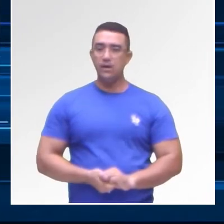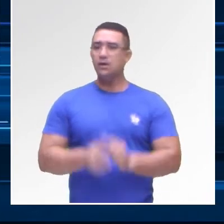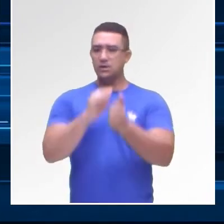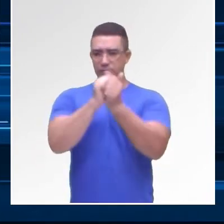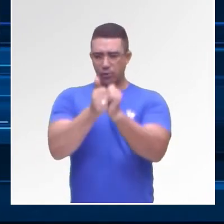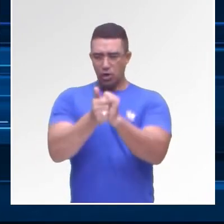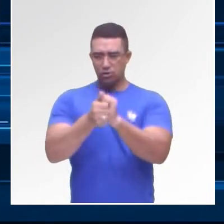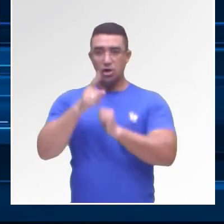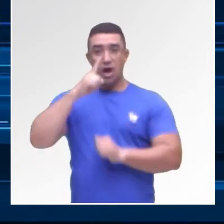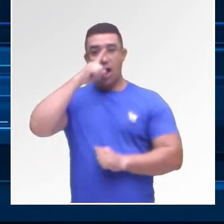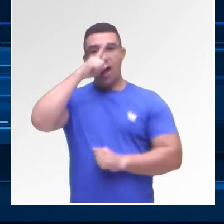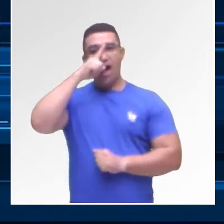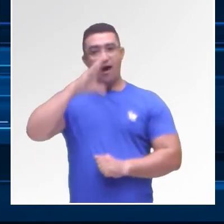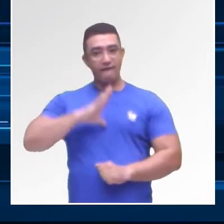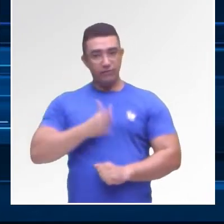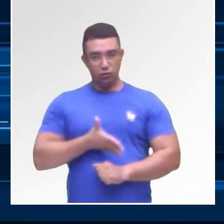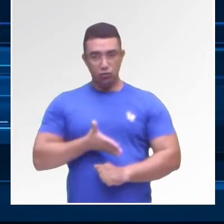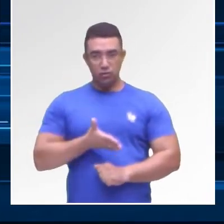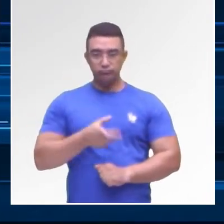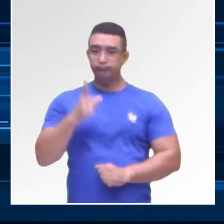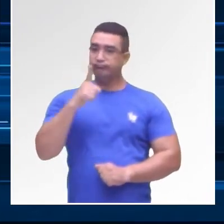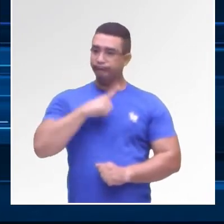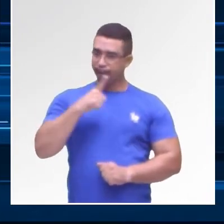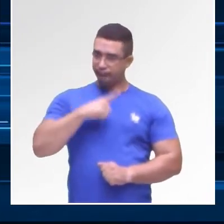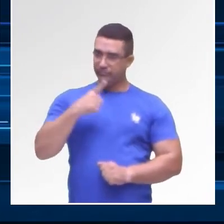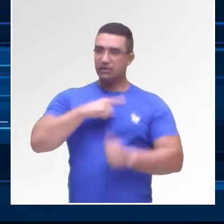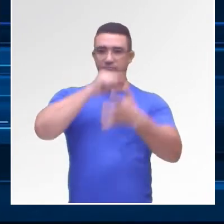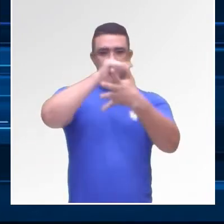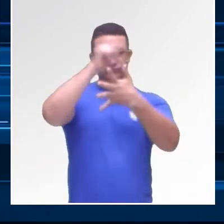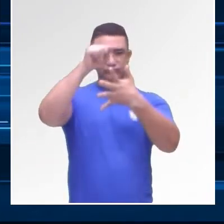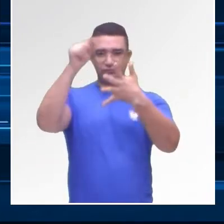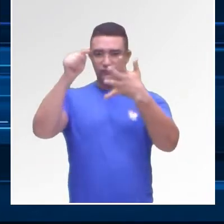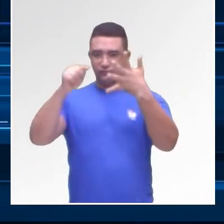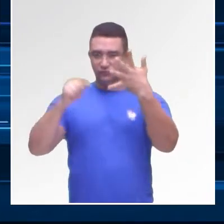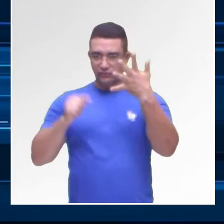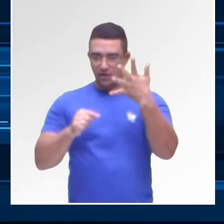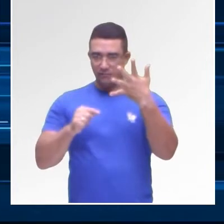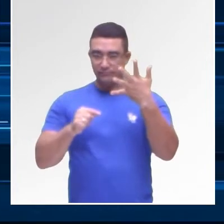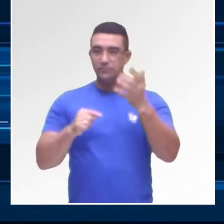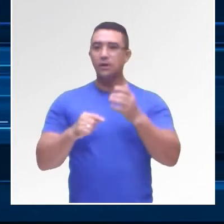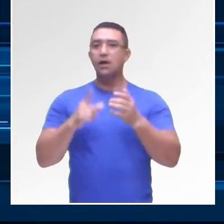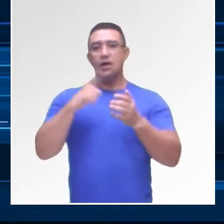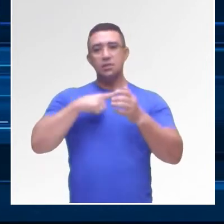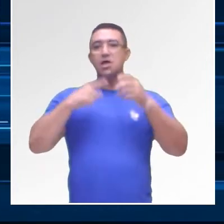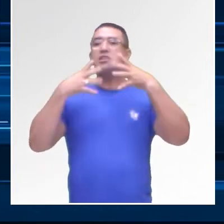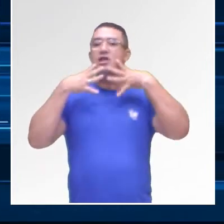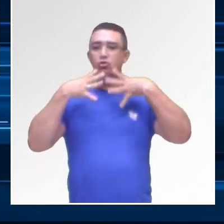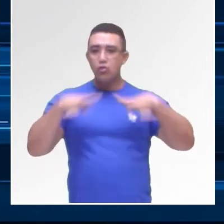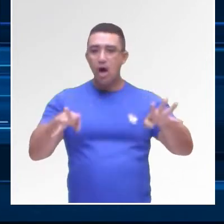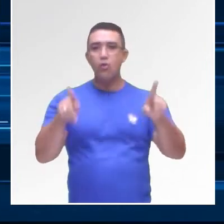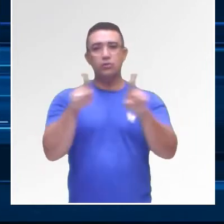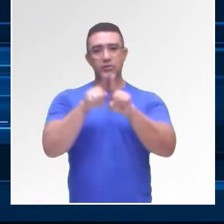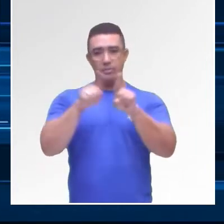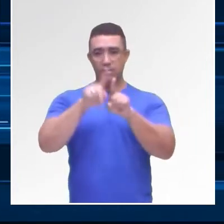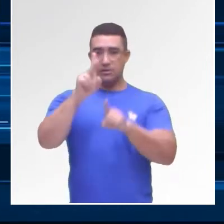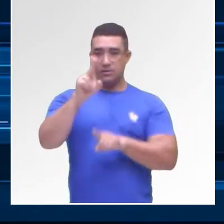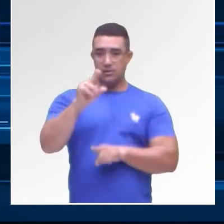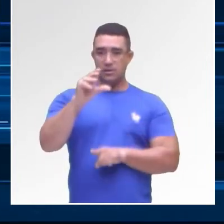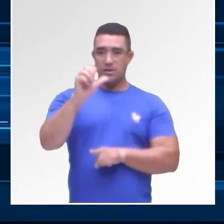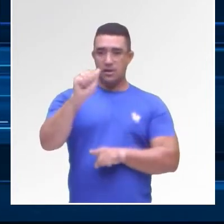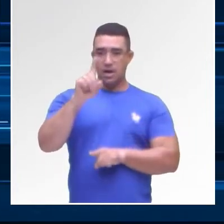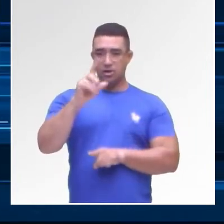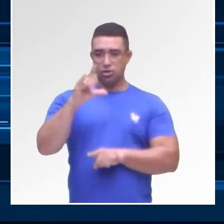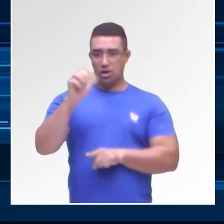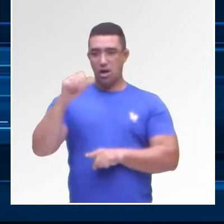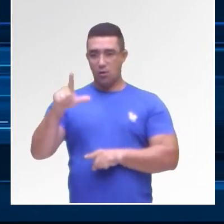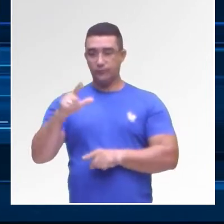aventura, existem vários tipos de esportes, tanto naturais quanto radicais. Nós vamos